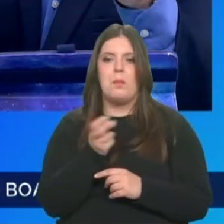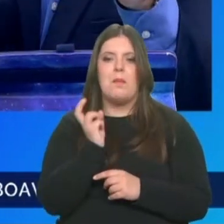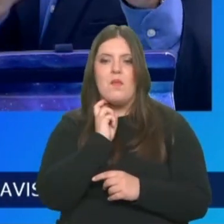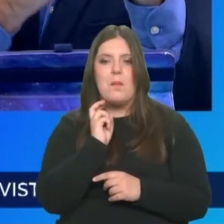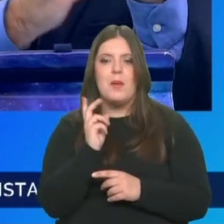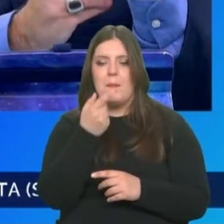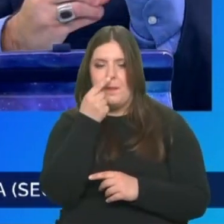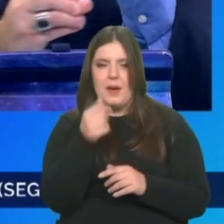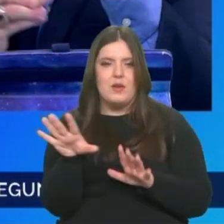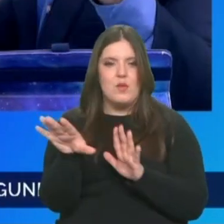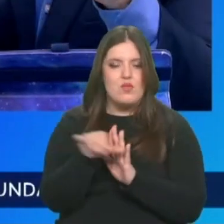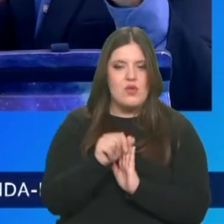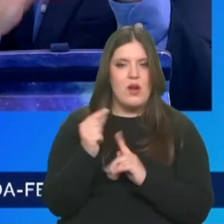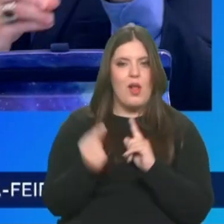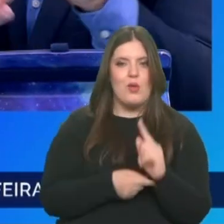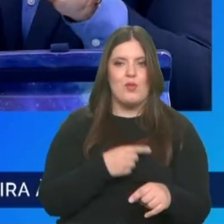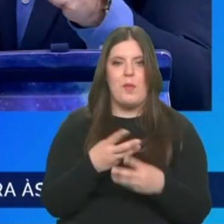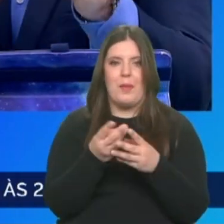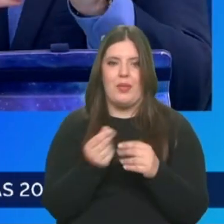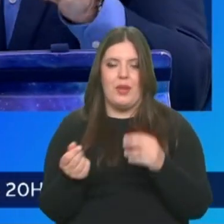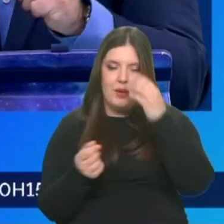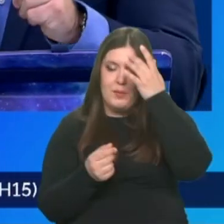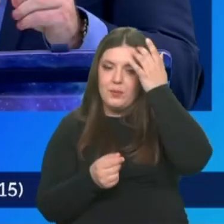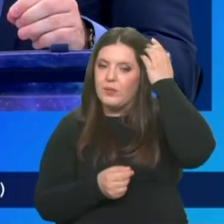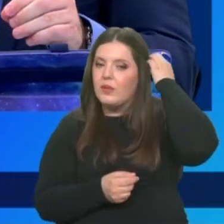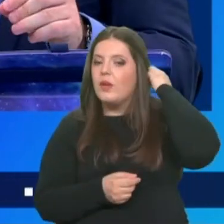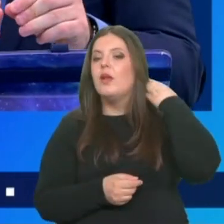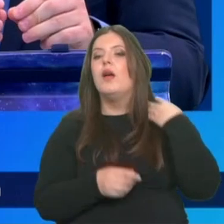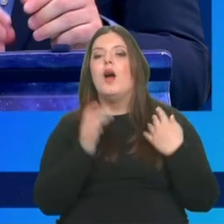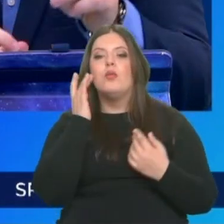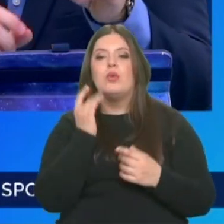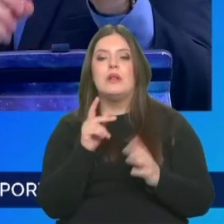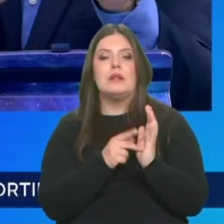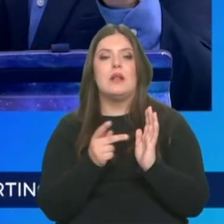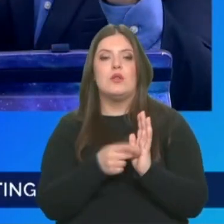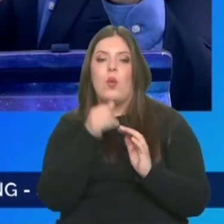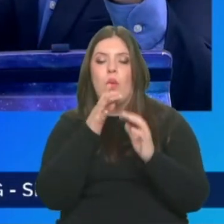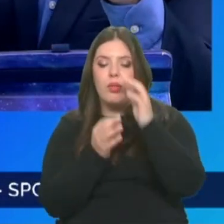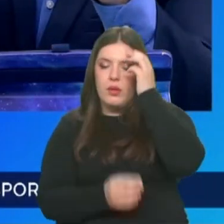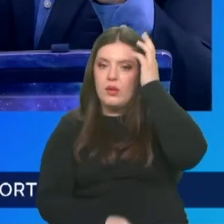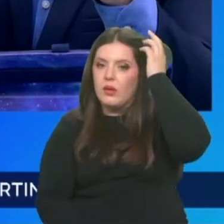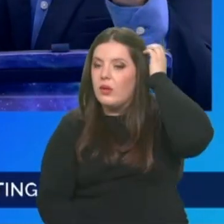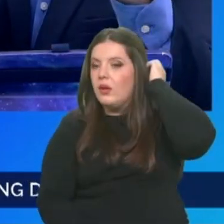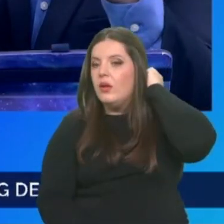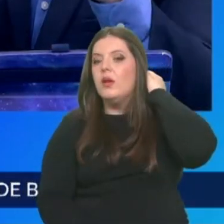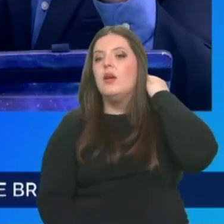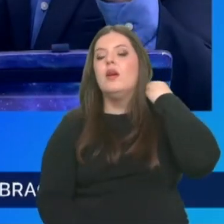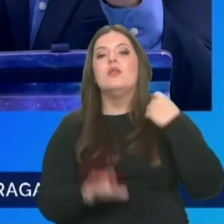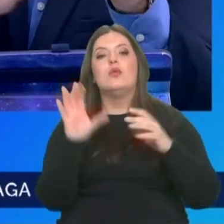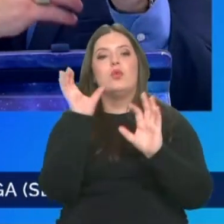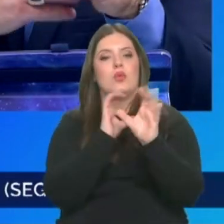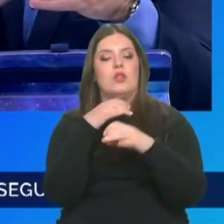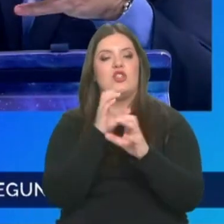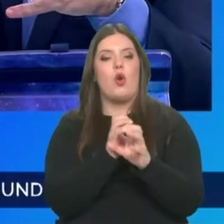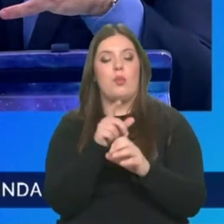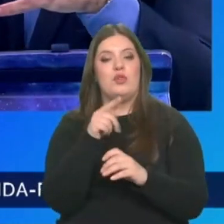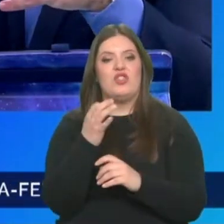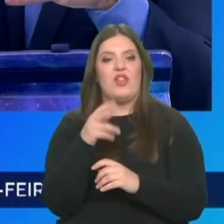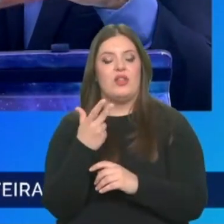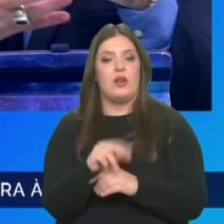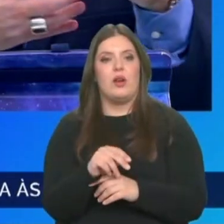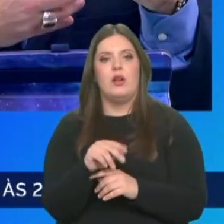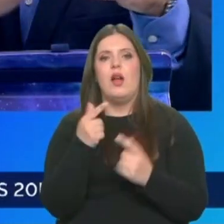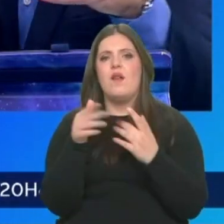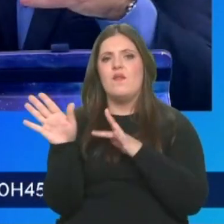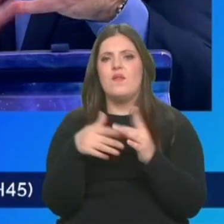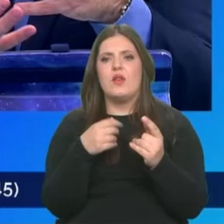a puxar alguma dessa matéria. Onde é que entra aqui a pureza tecnológica do Chandra? É que nesta dinâmica toda há todo um conjunto de ventos